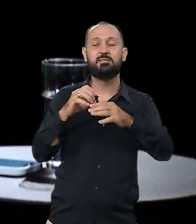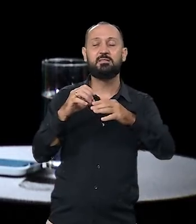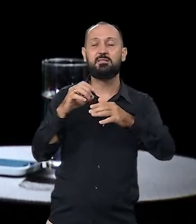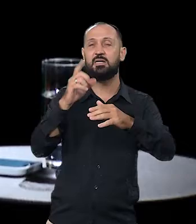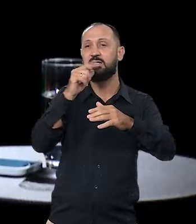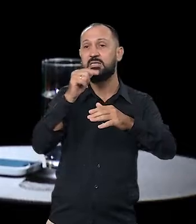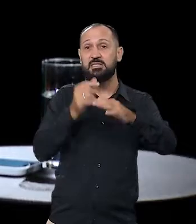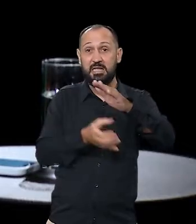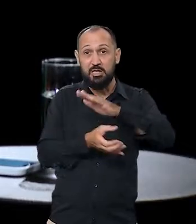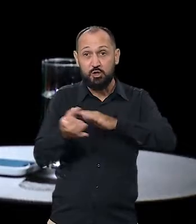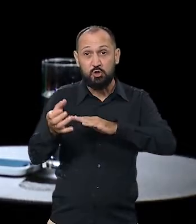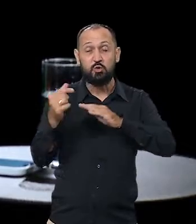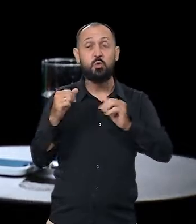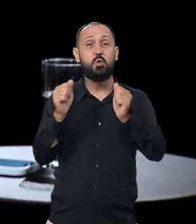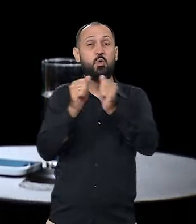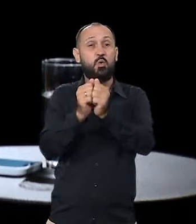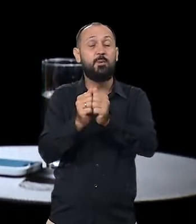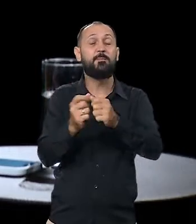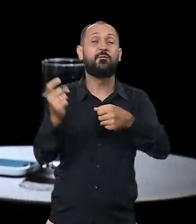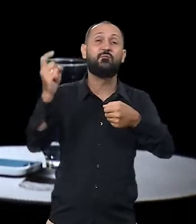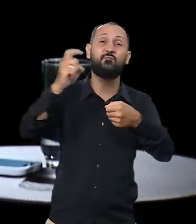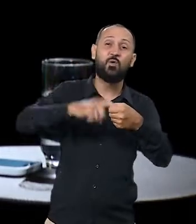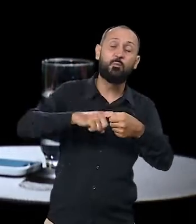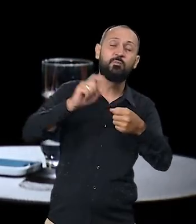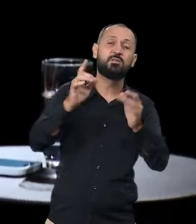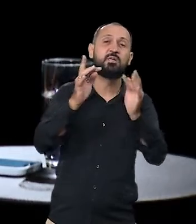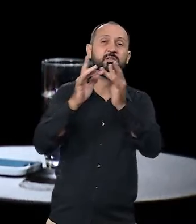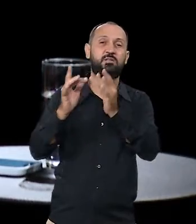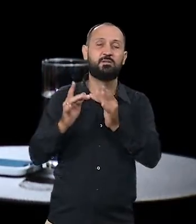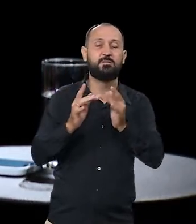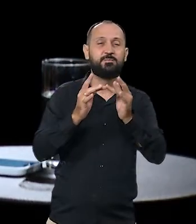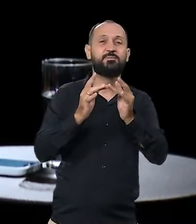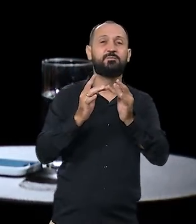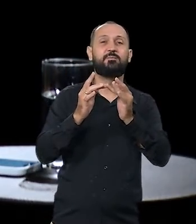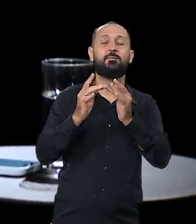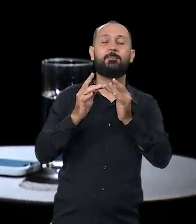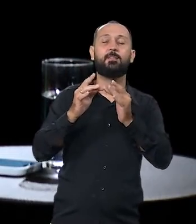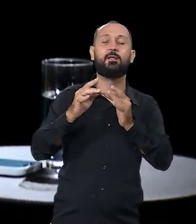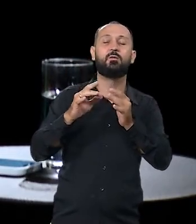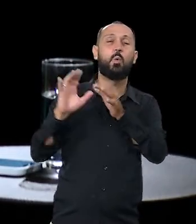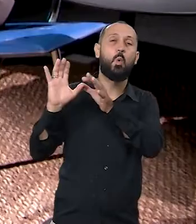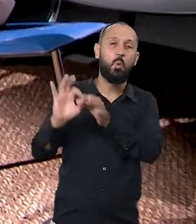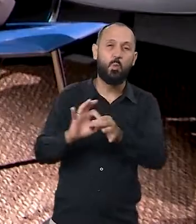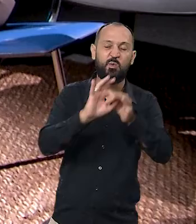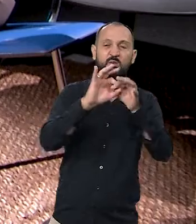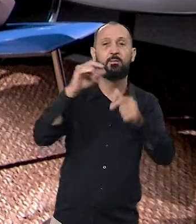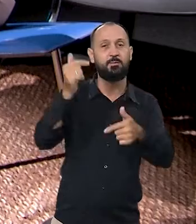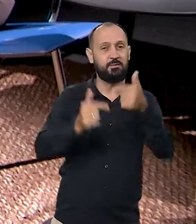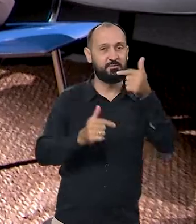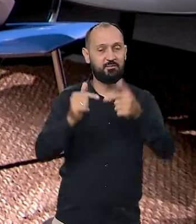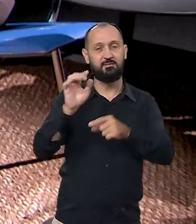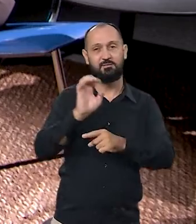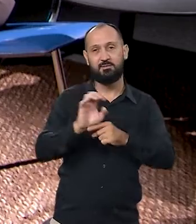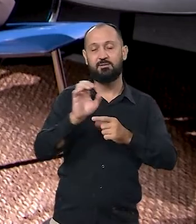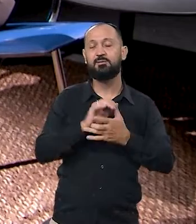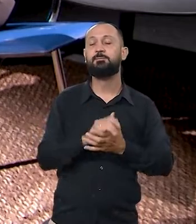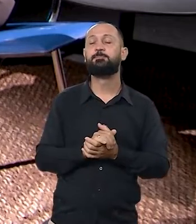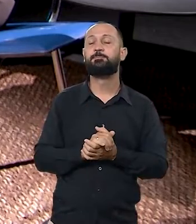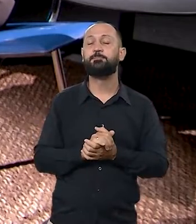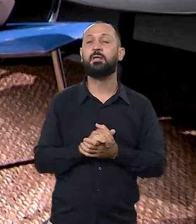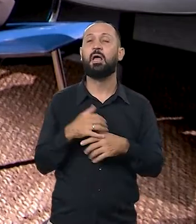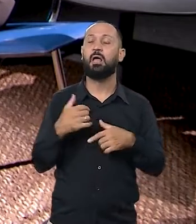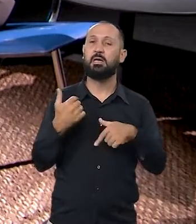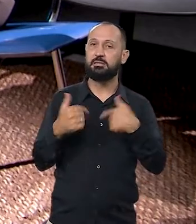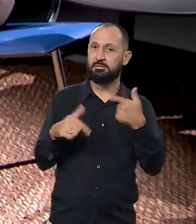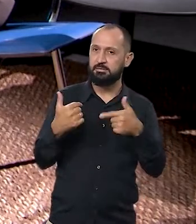de retorno, digamos assim, para caminhar lado a lado com as figuras que estavam, digamos assim, no cenário da situação política aqui do nosso estado.